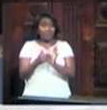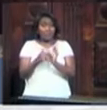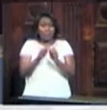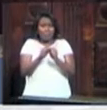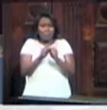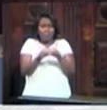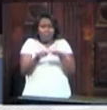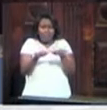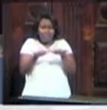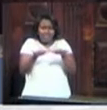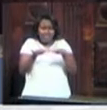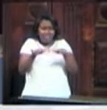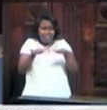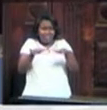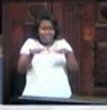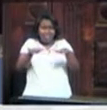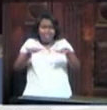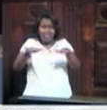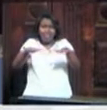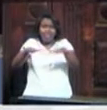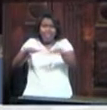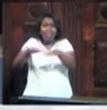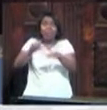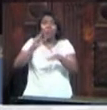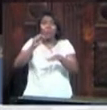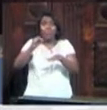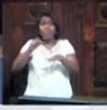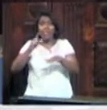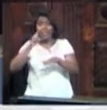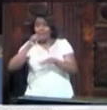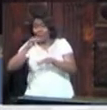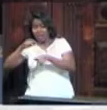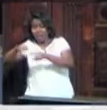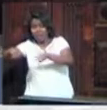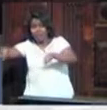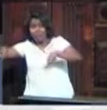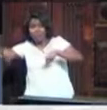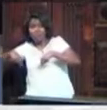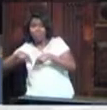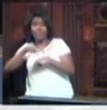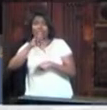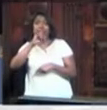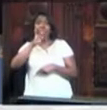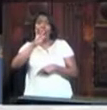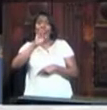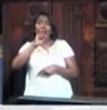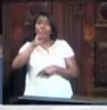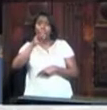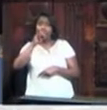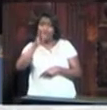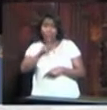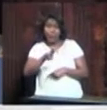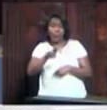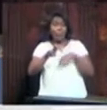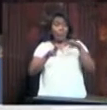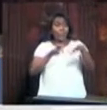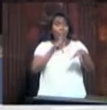contaminando, poluindo as lagoas de Itaipu e de